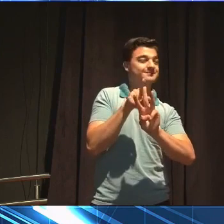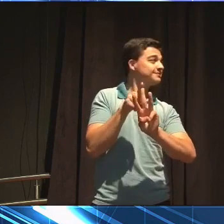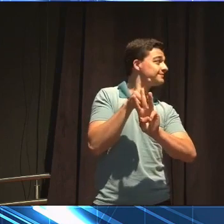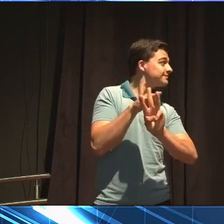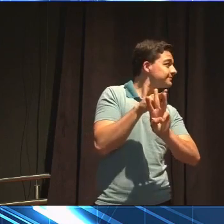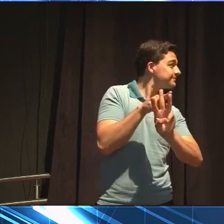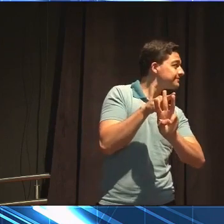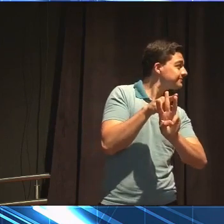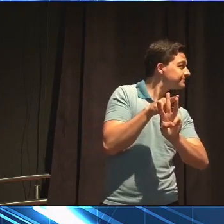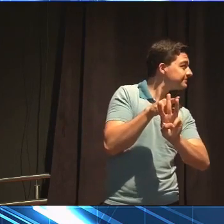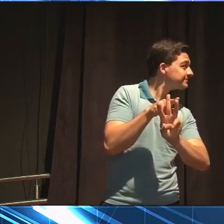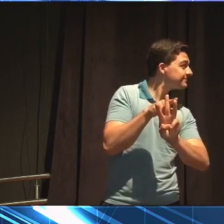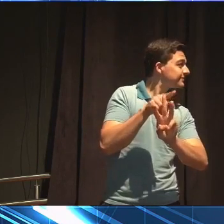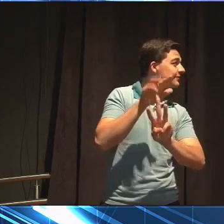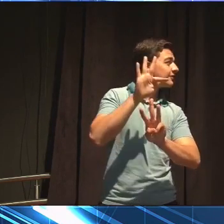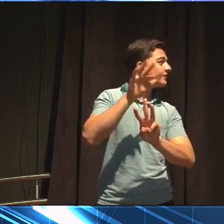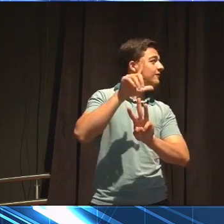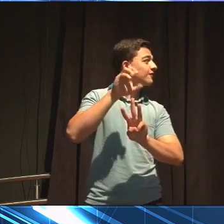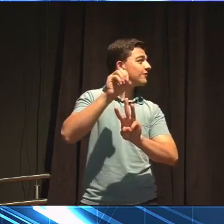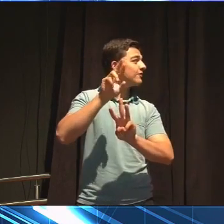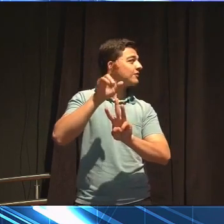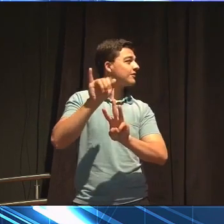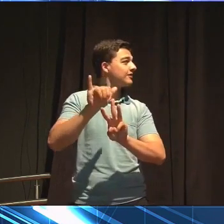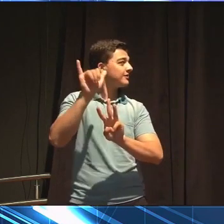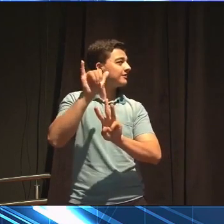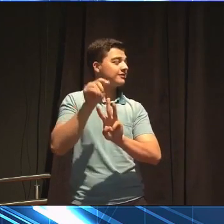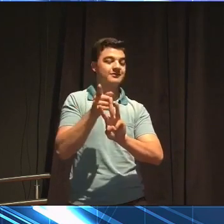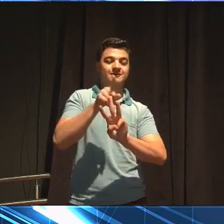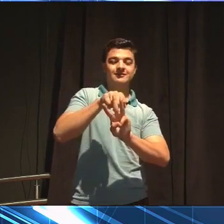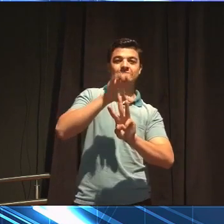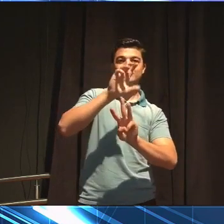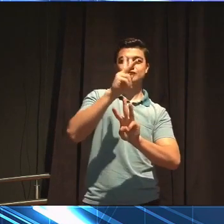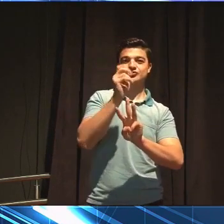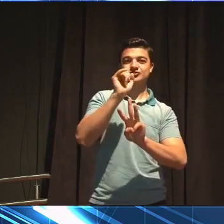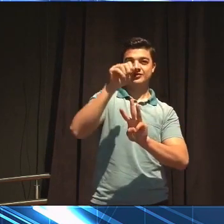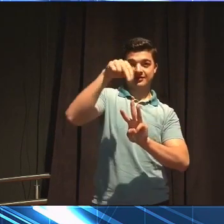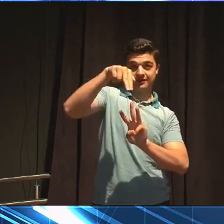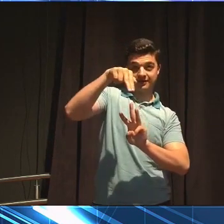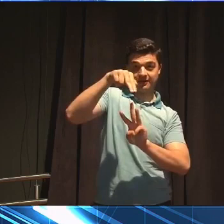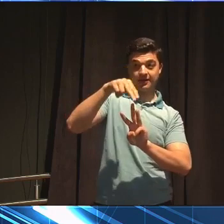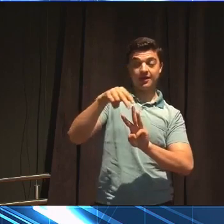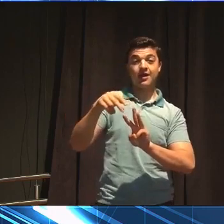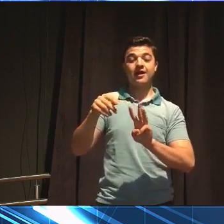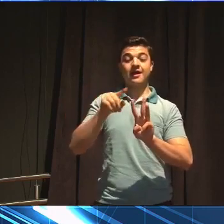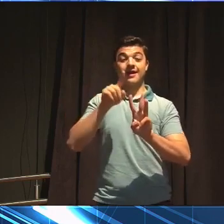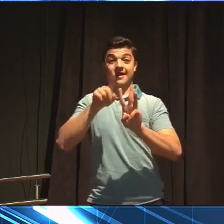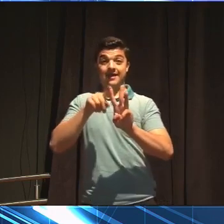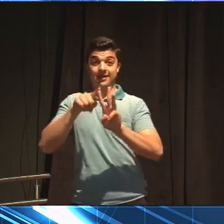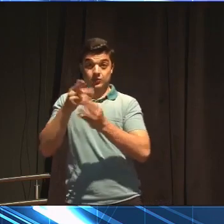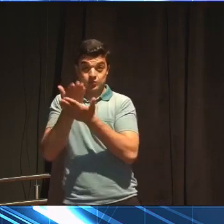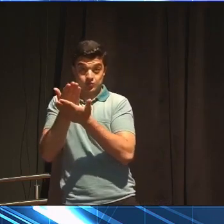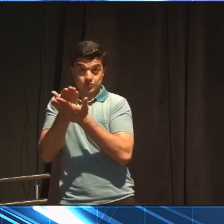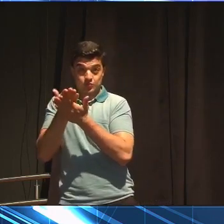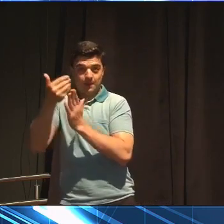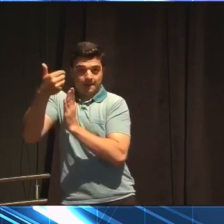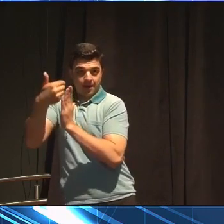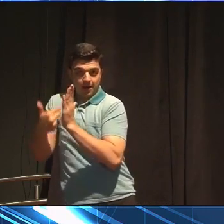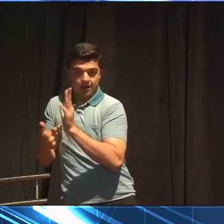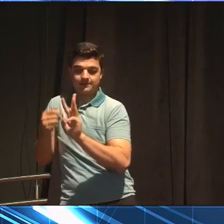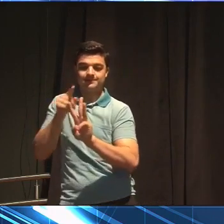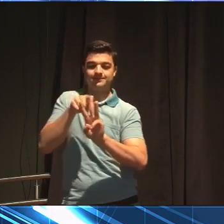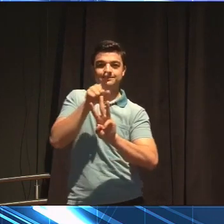uma tecnologia para transformar aquele conhecimento do Fleming em